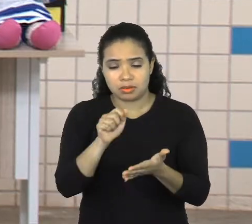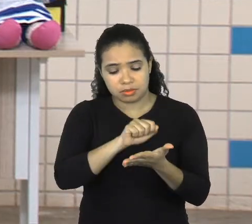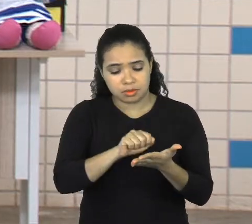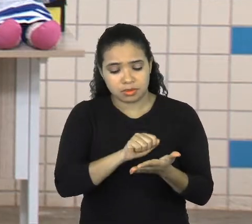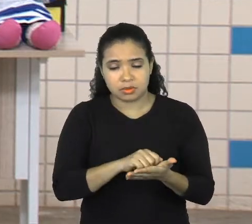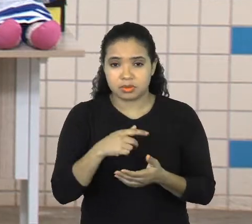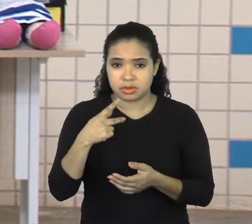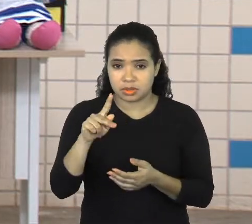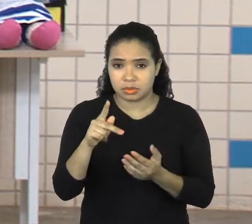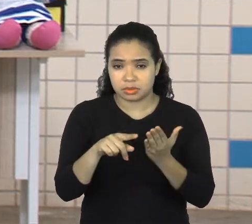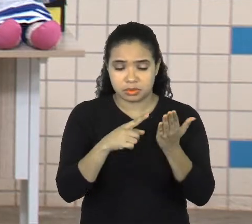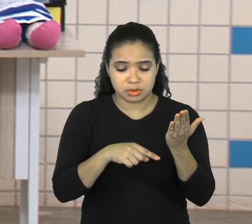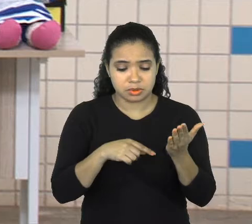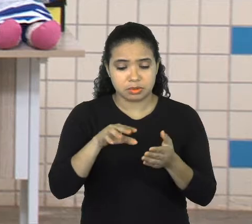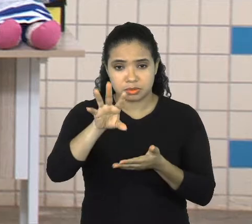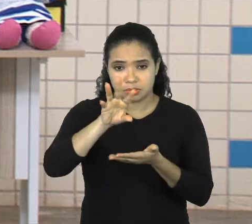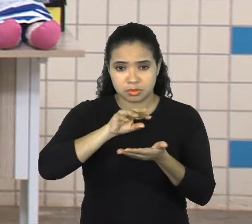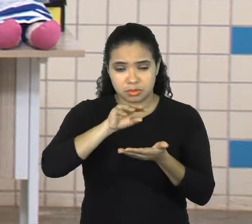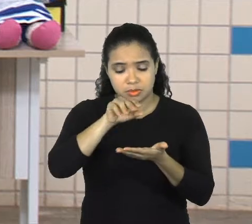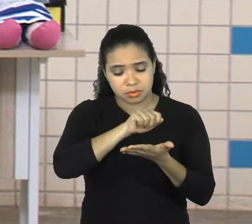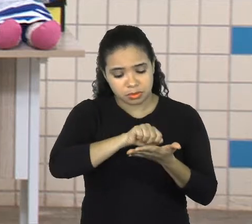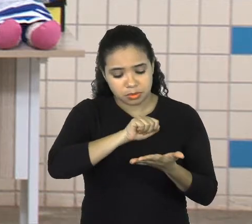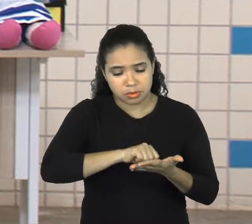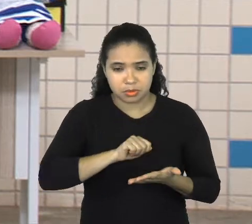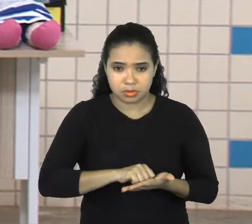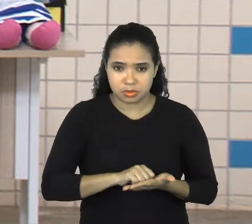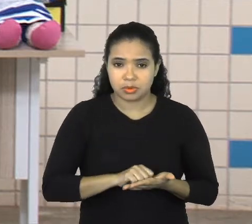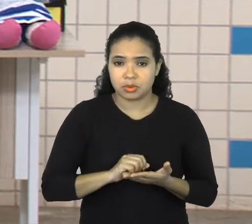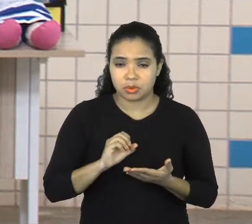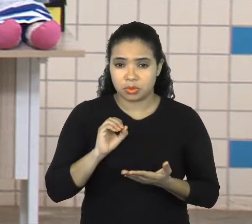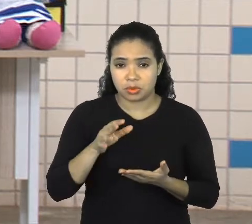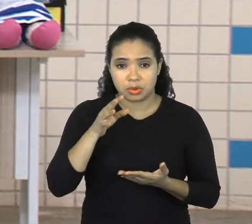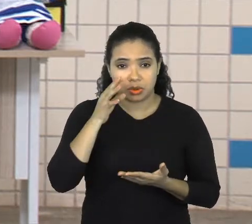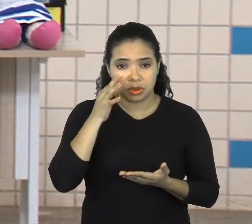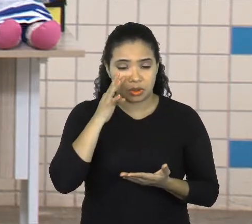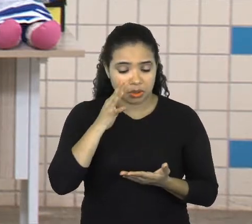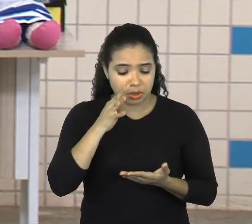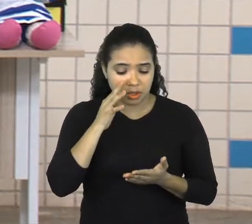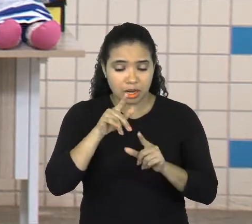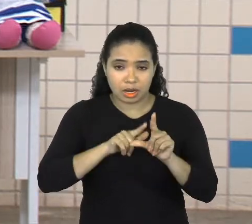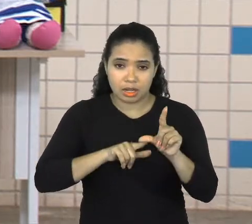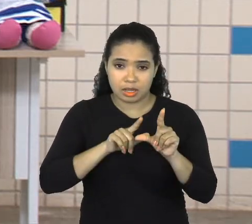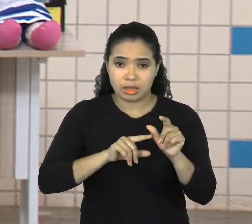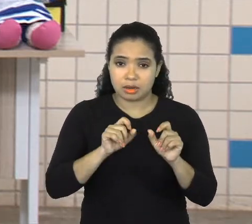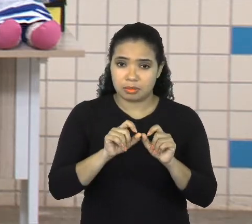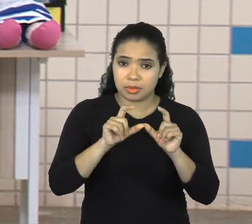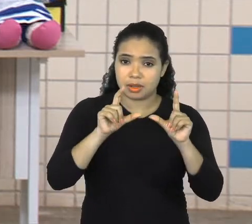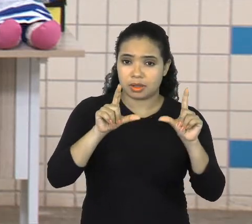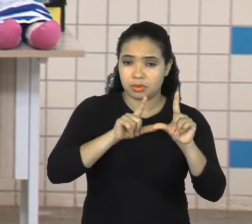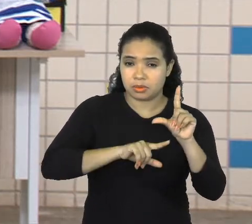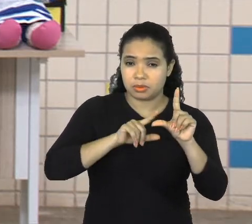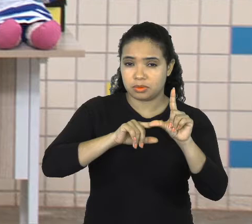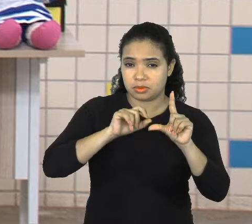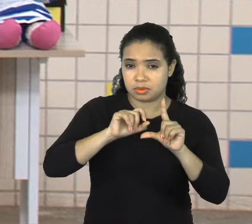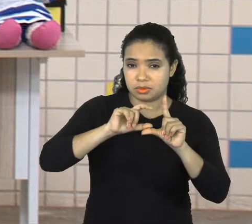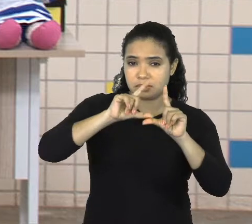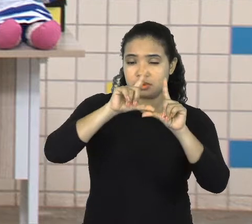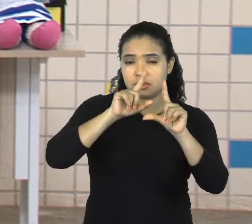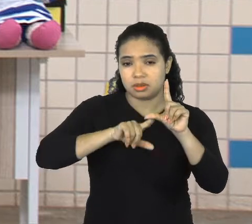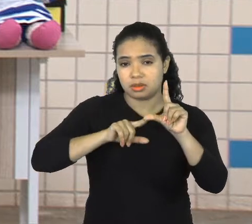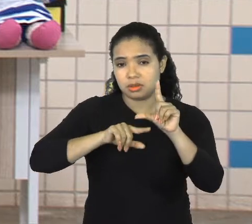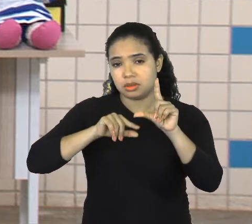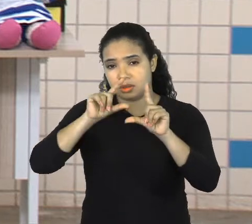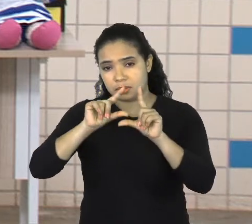cadernos, com a letra cursiva, é claro. E atenção para o uso de maiúscula e minúscula. Lembra quando iniciar a